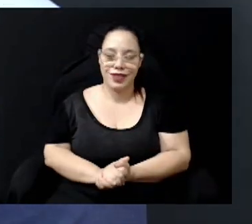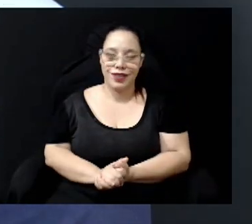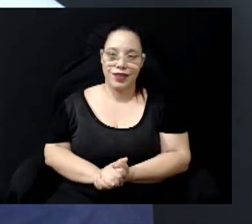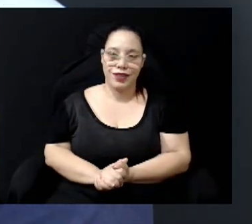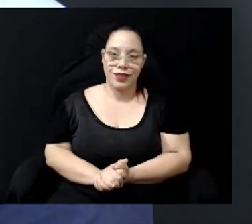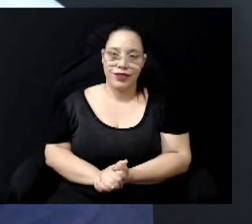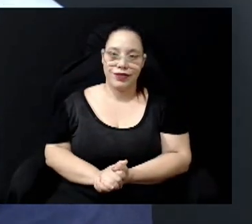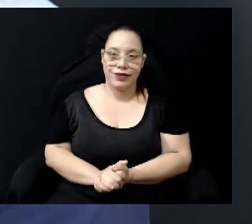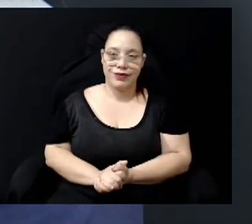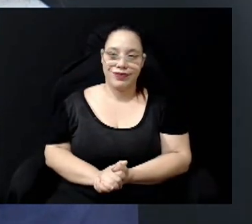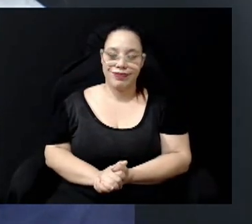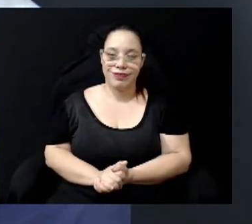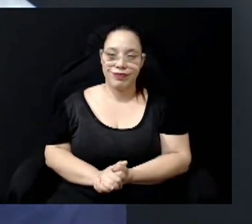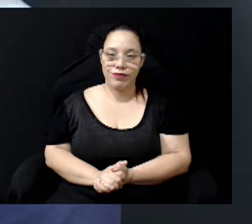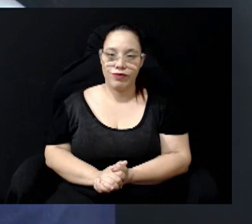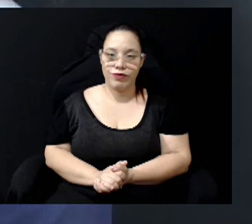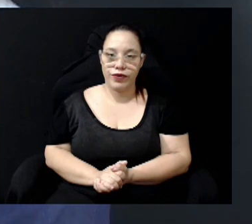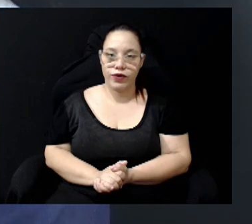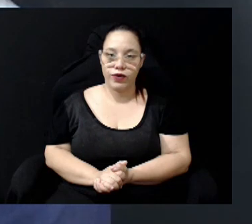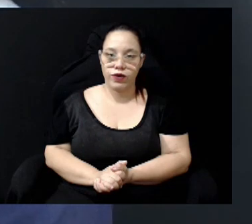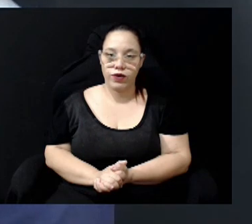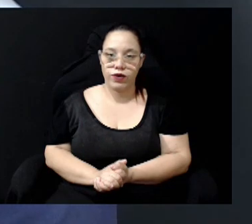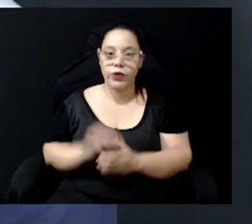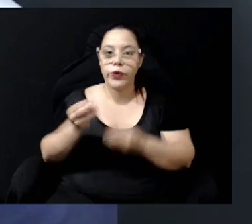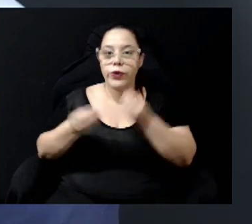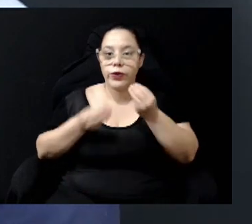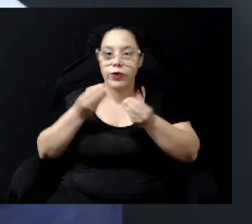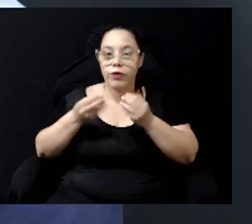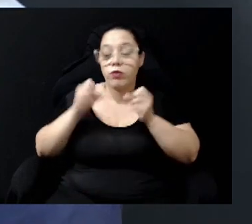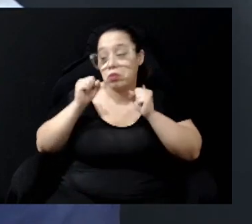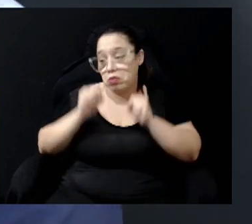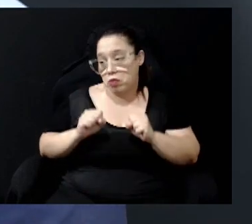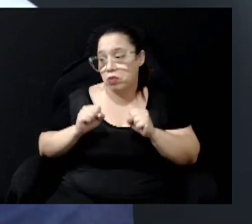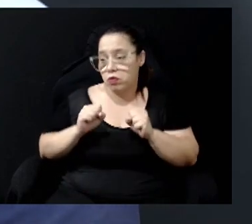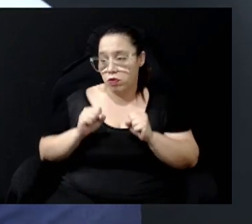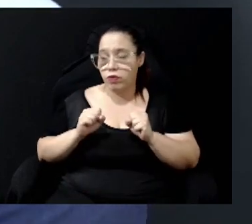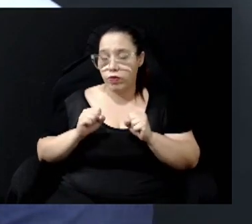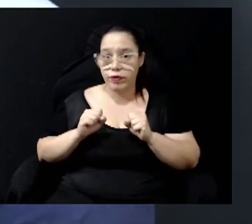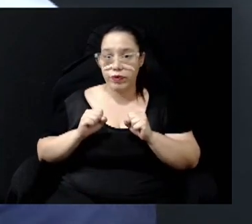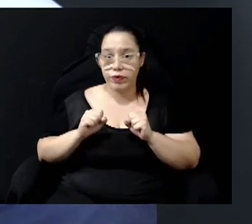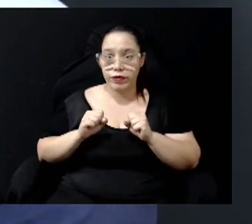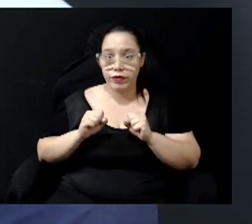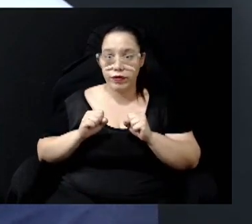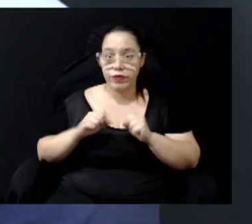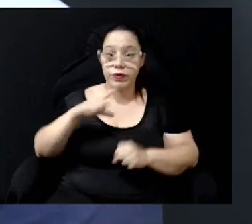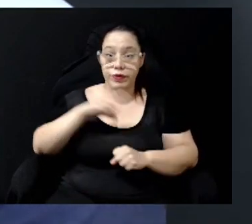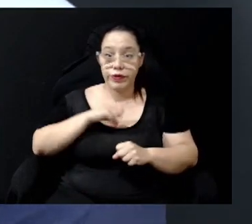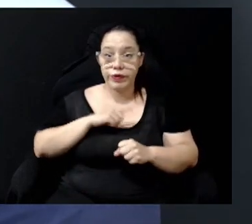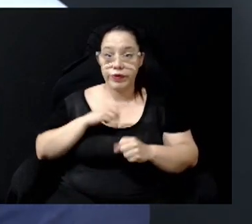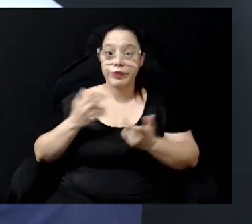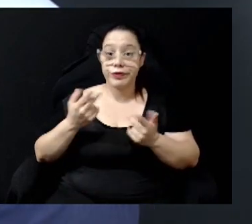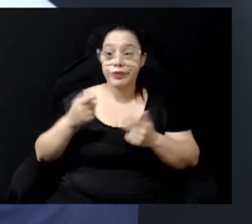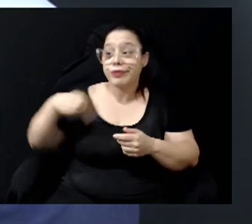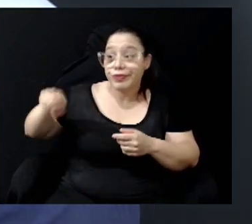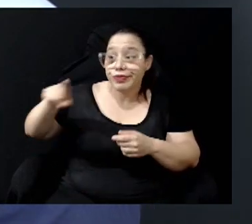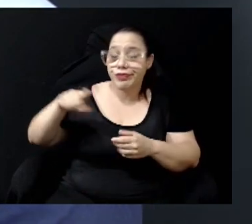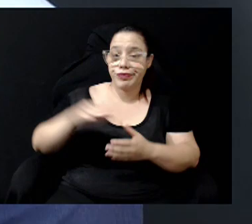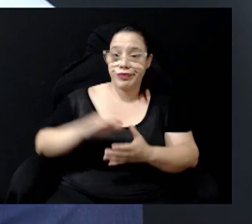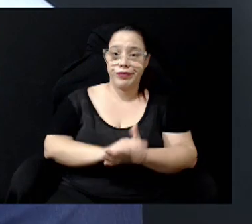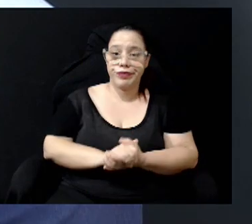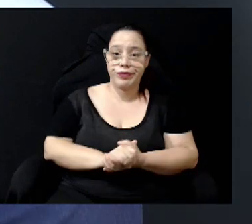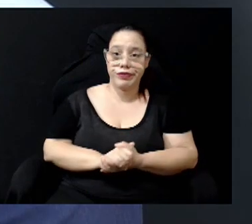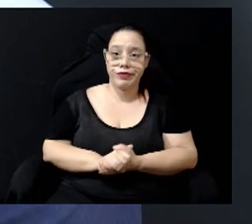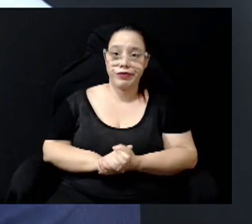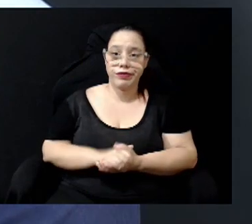E com o conhecimento, talvez a gente possa ser a mesma coisa que eles. Então, tipo, se